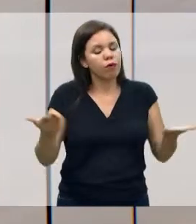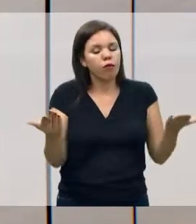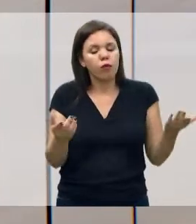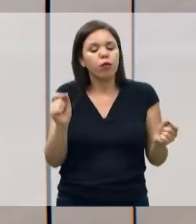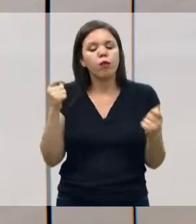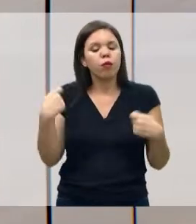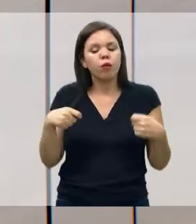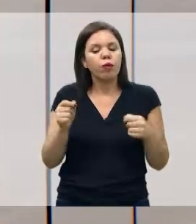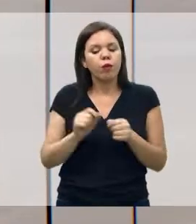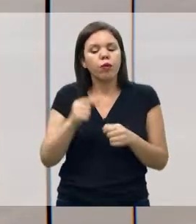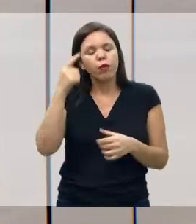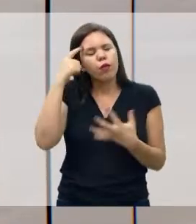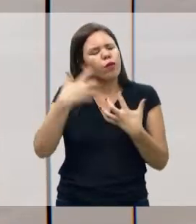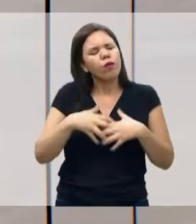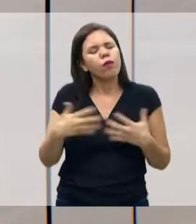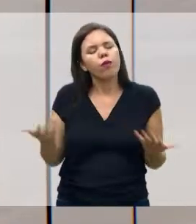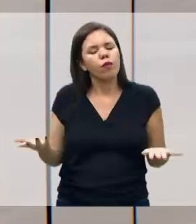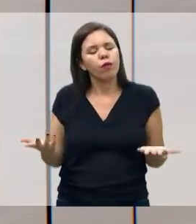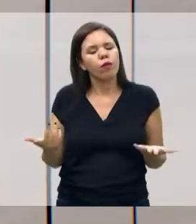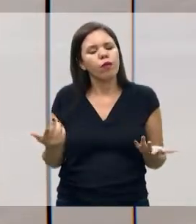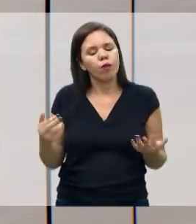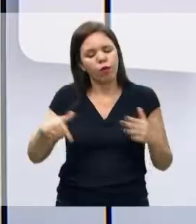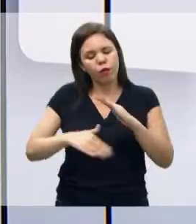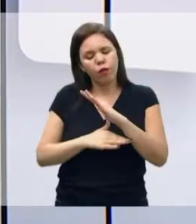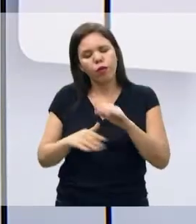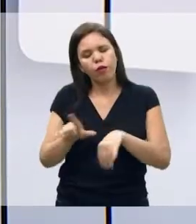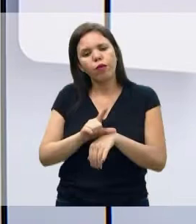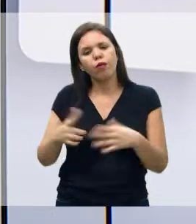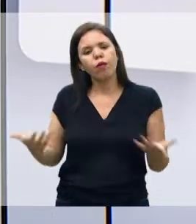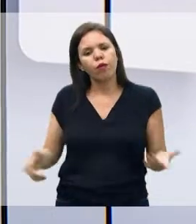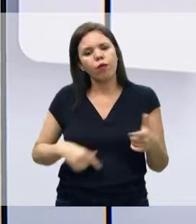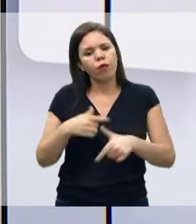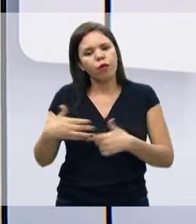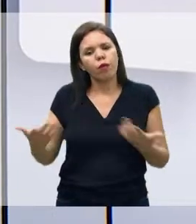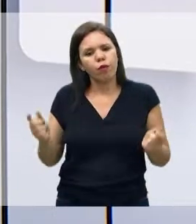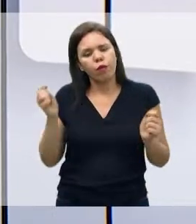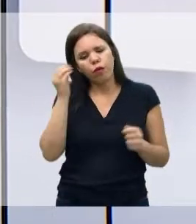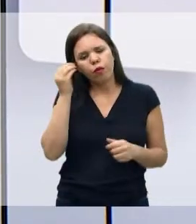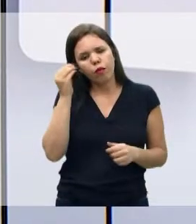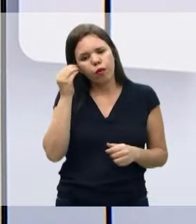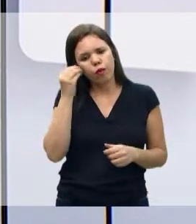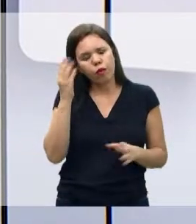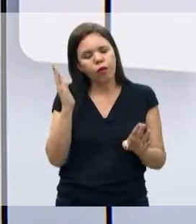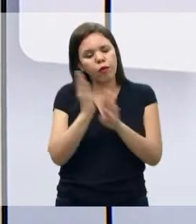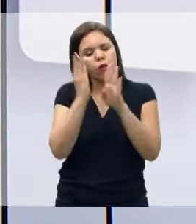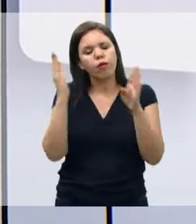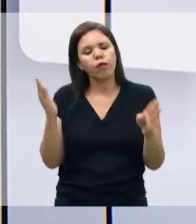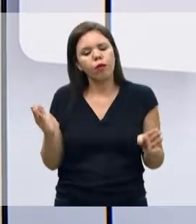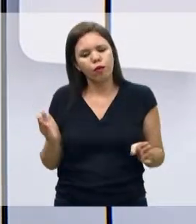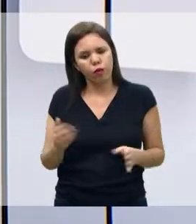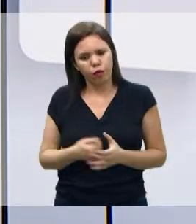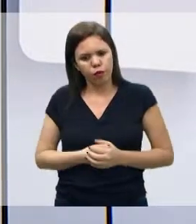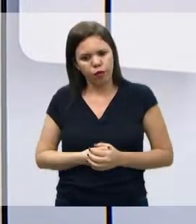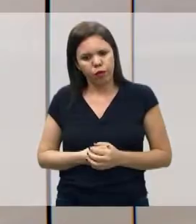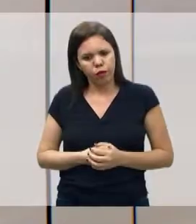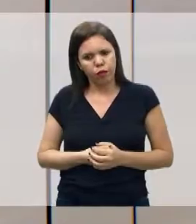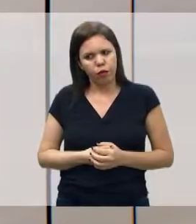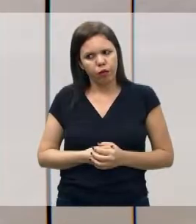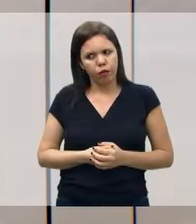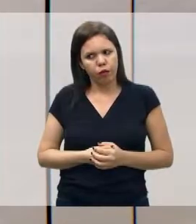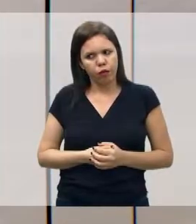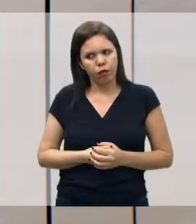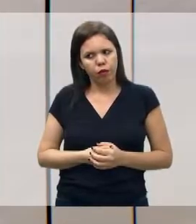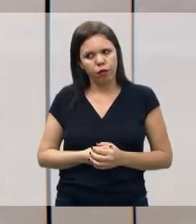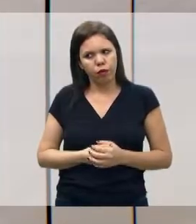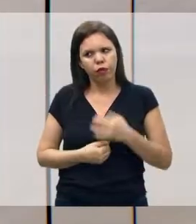que é preciso pensar como legislador para poder tentar encontrar alguma, eu não digo uma